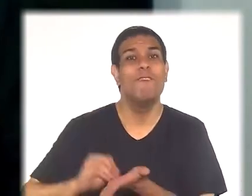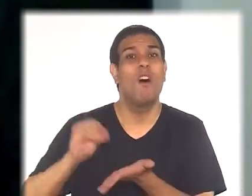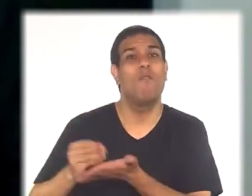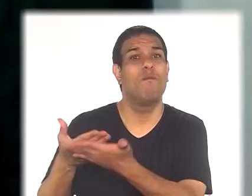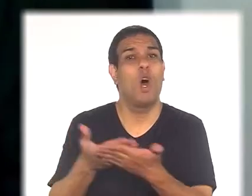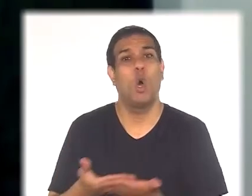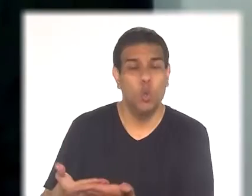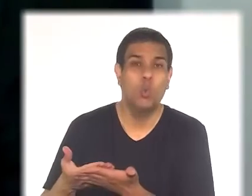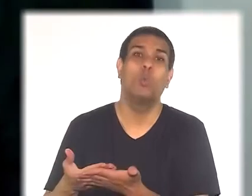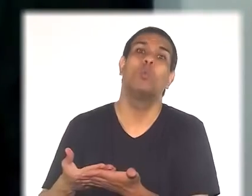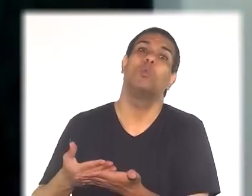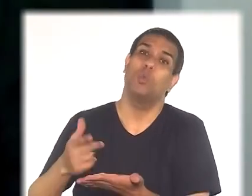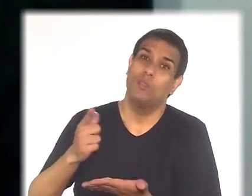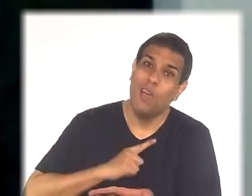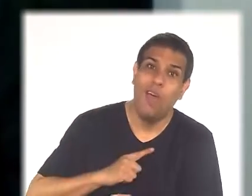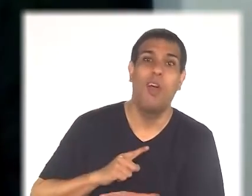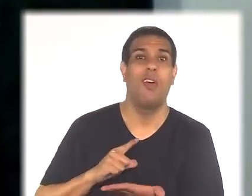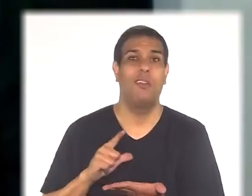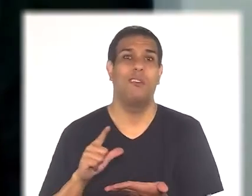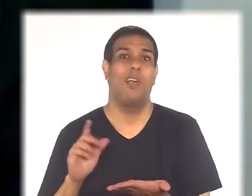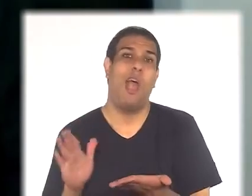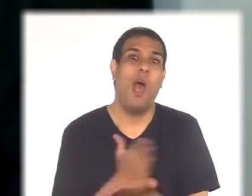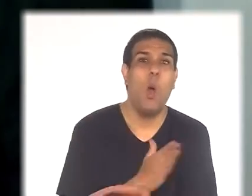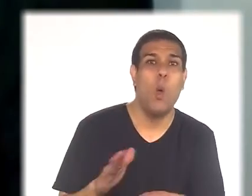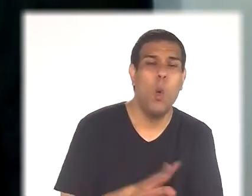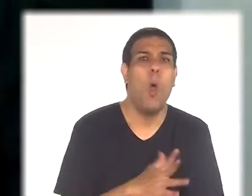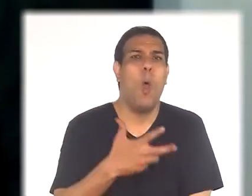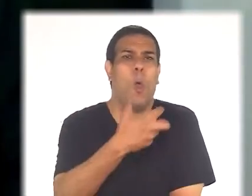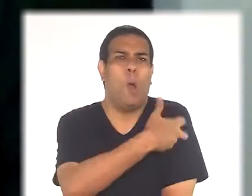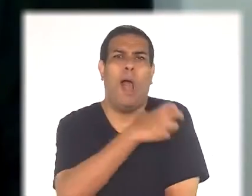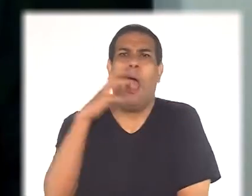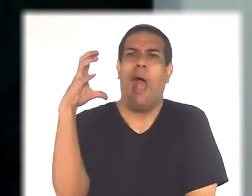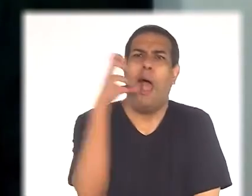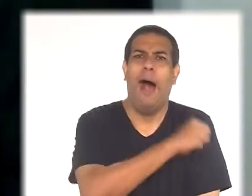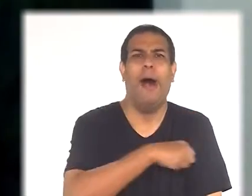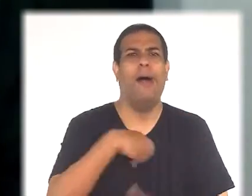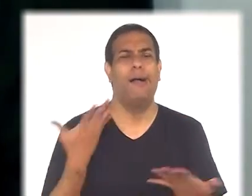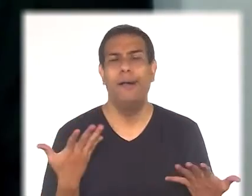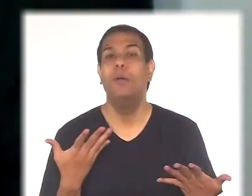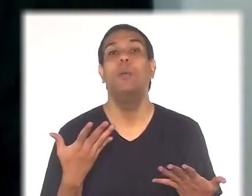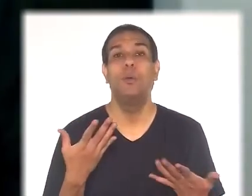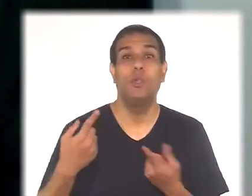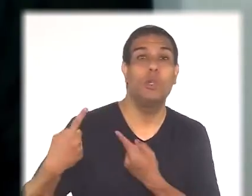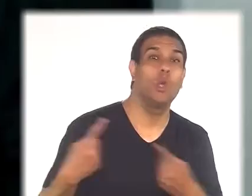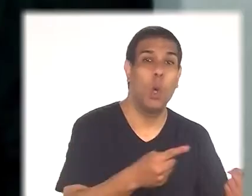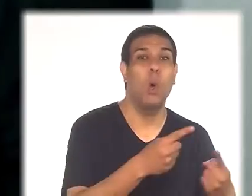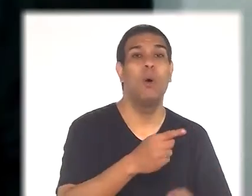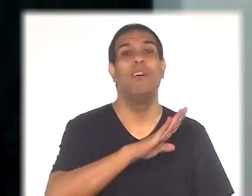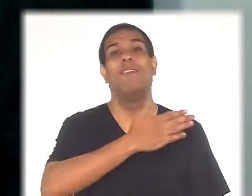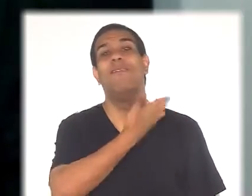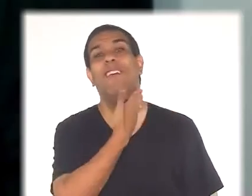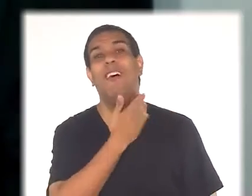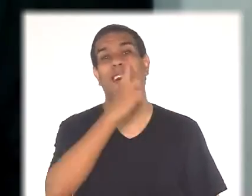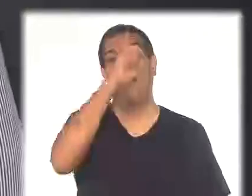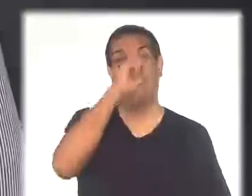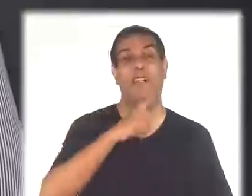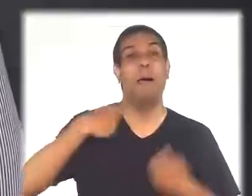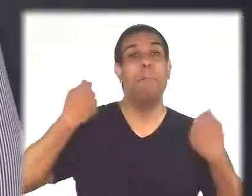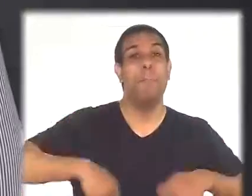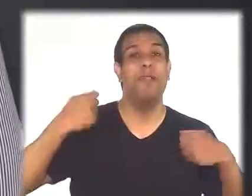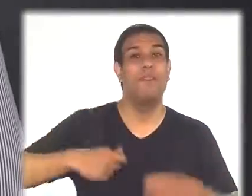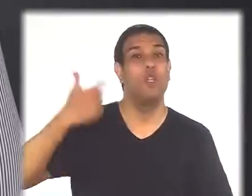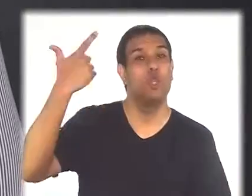de fazer. Nós temos vacinas que promovem uma resposta muito rápida, como, por exemplo, da febre amarela, que